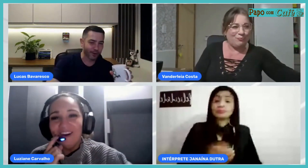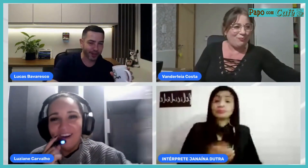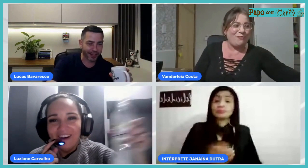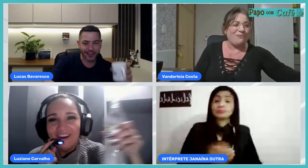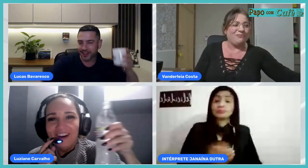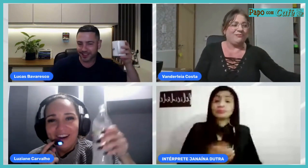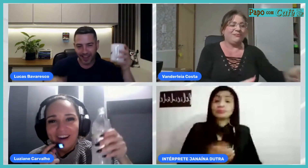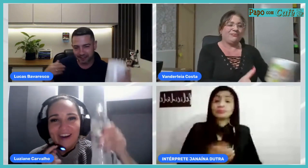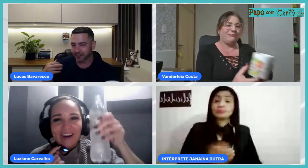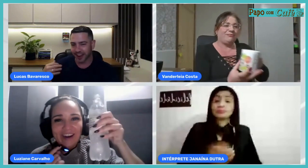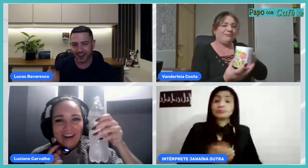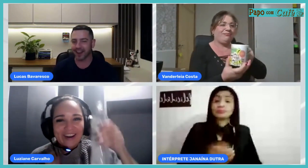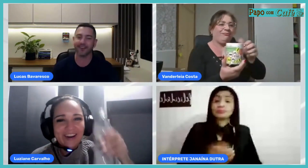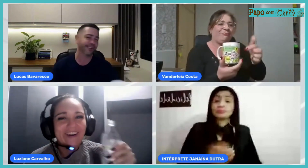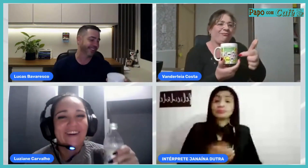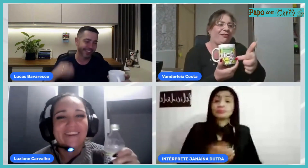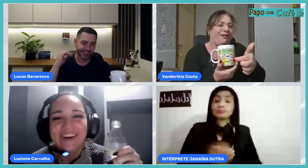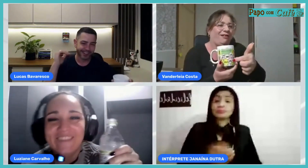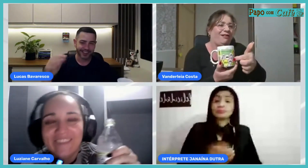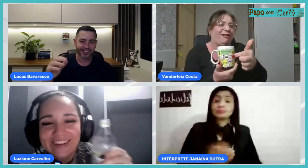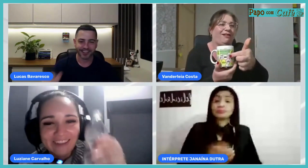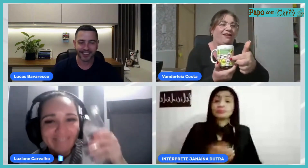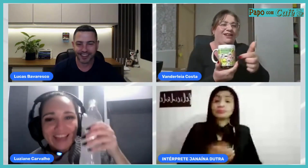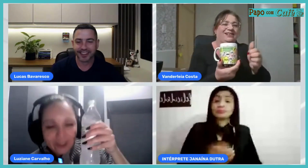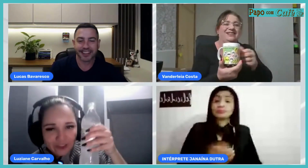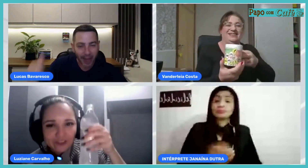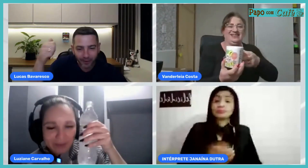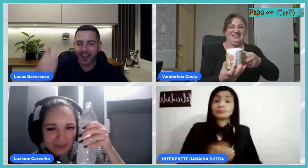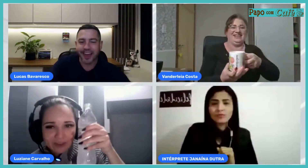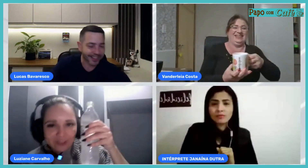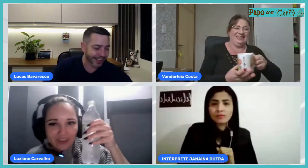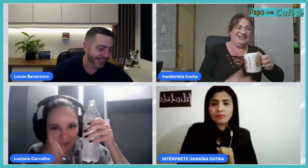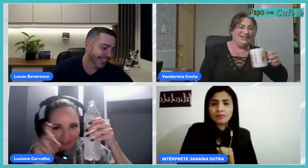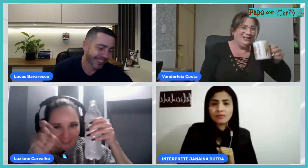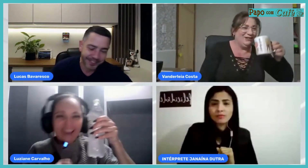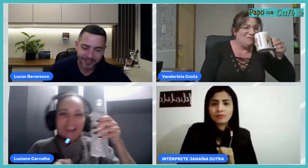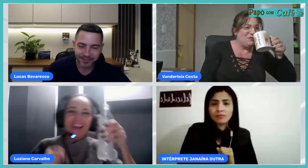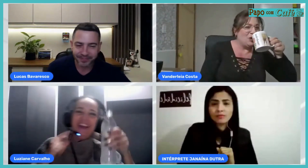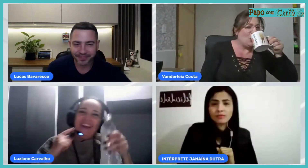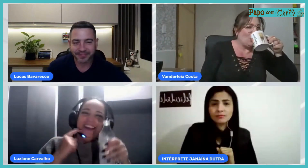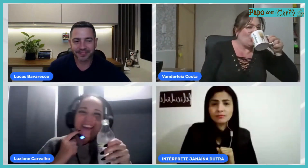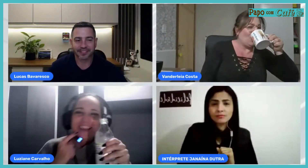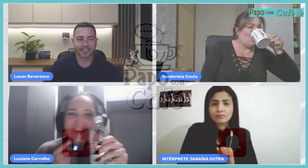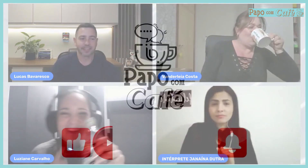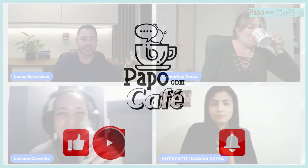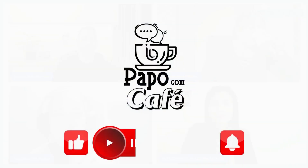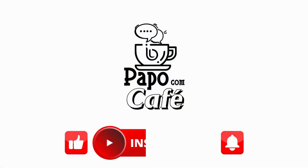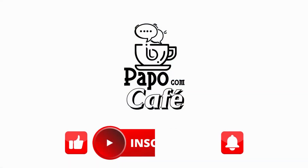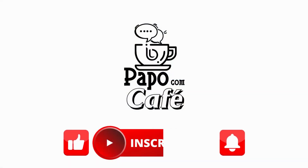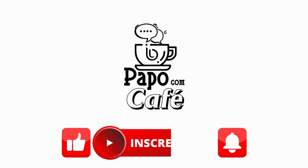aproveita, curte aí, te inscreve no canal. Ó, não deixa de dá o apertar like aí.